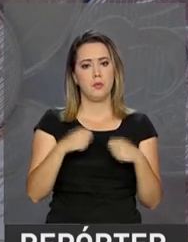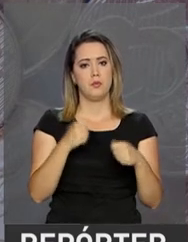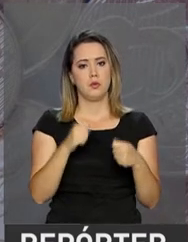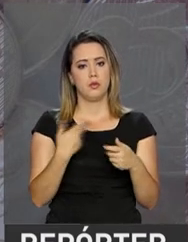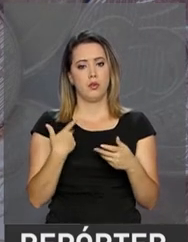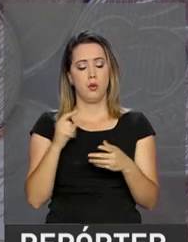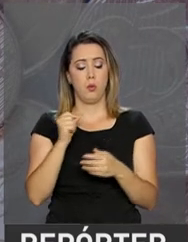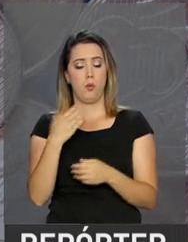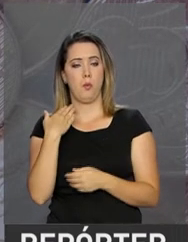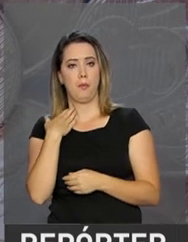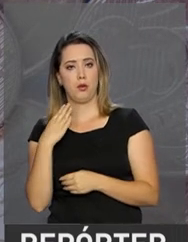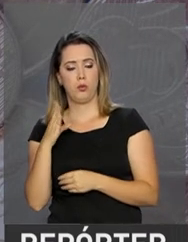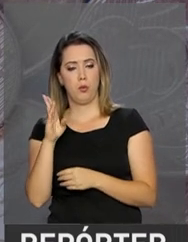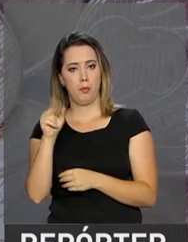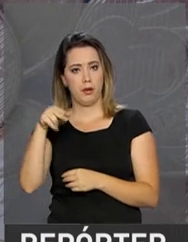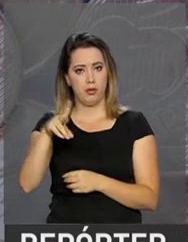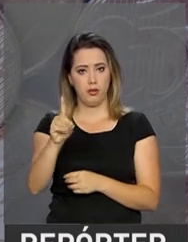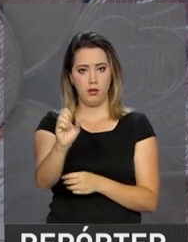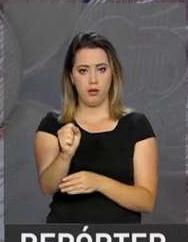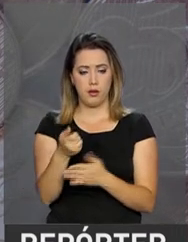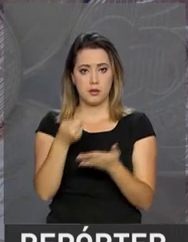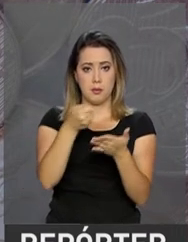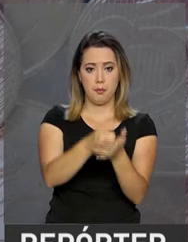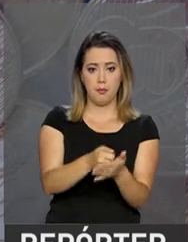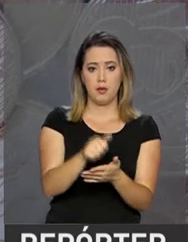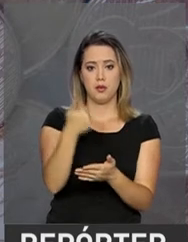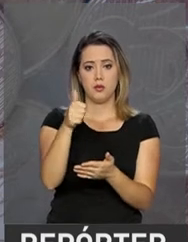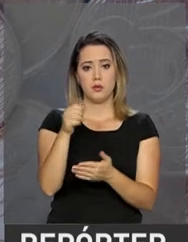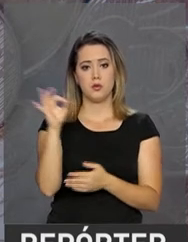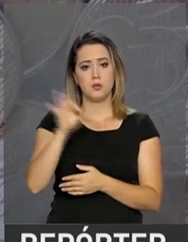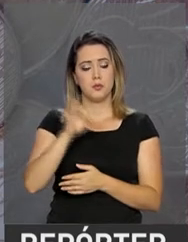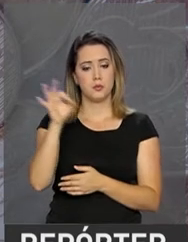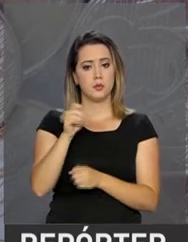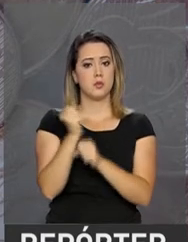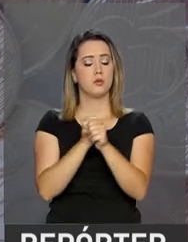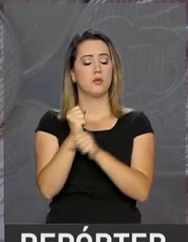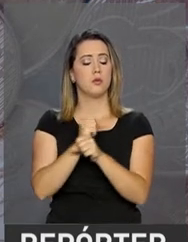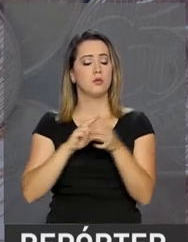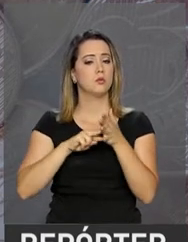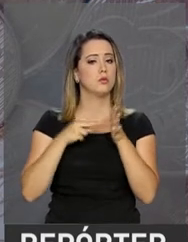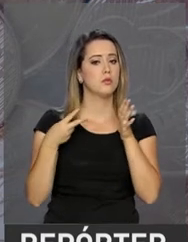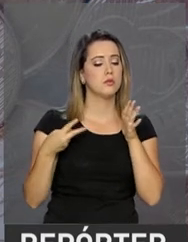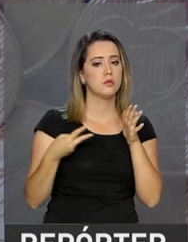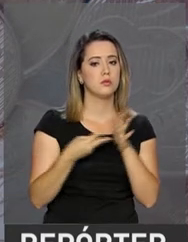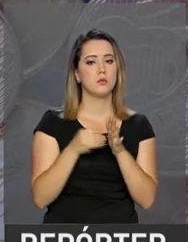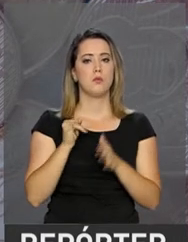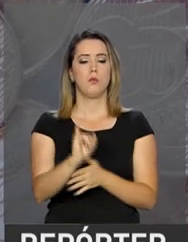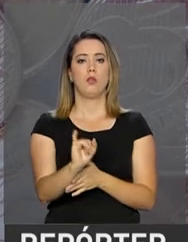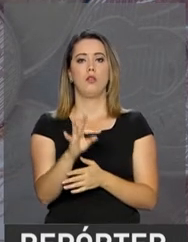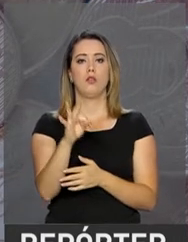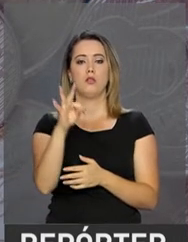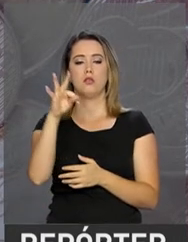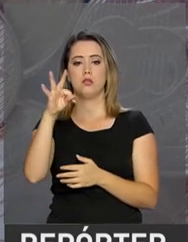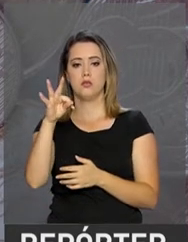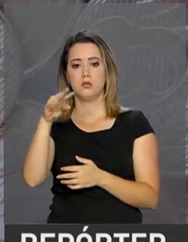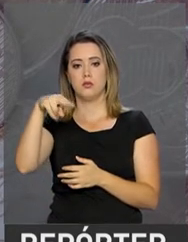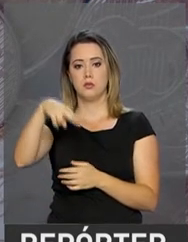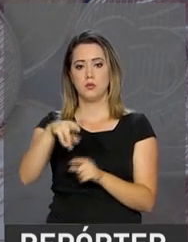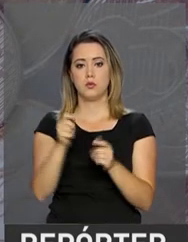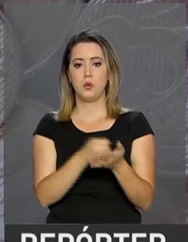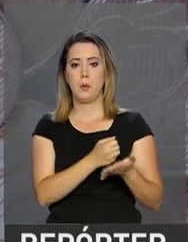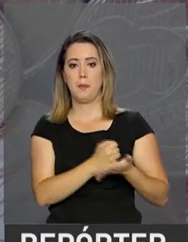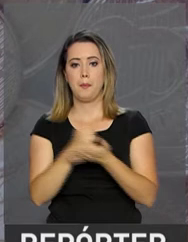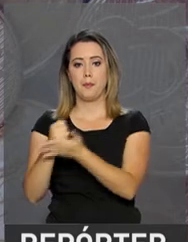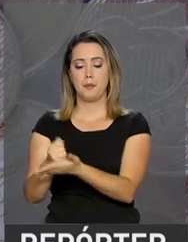nessa operação o tesouro paga pouco mais de 11 por cento de juros ao ano ou seja se o tesouro empresta cem reais para o